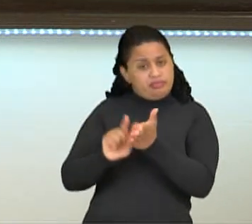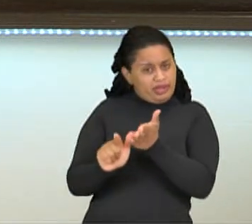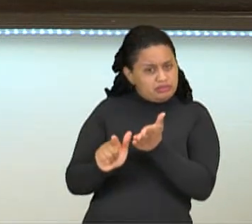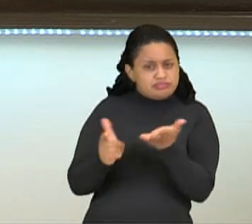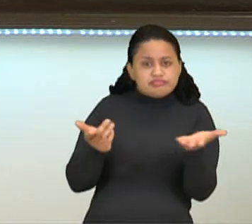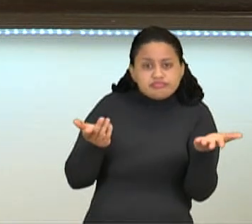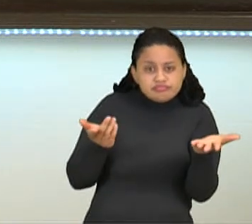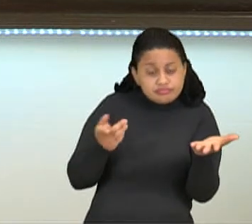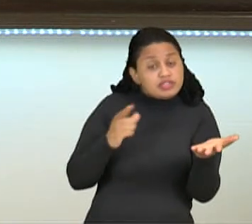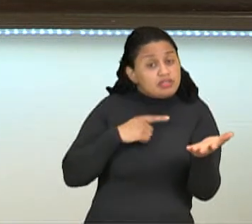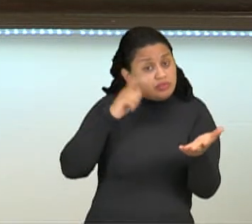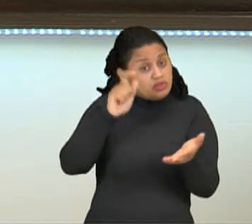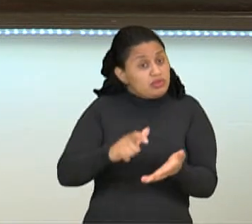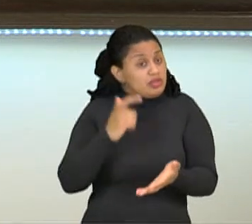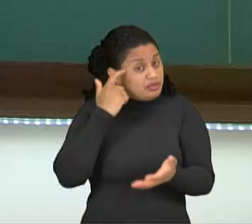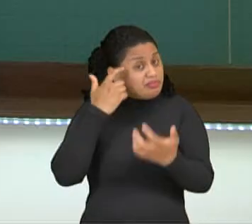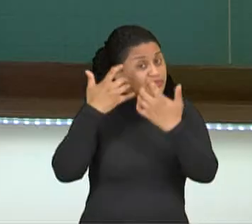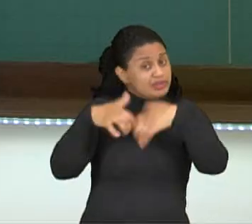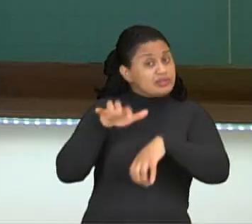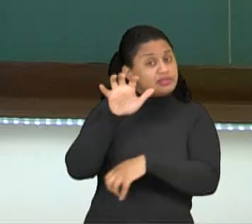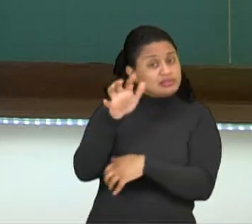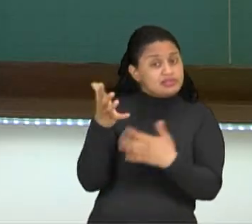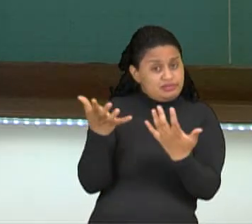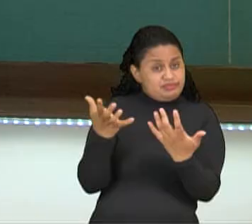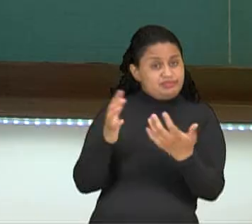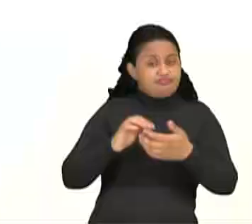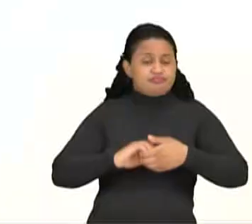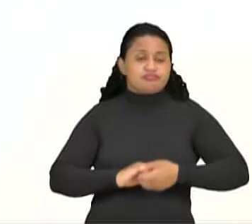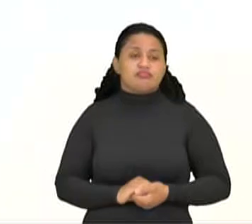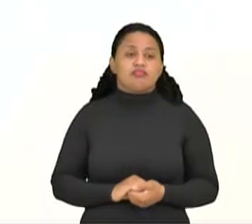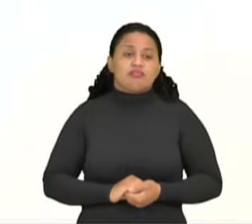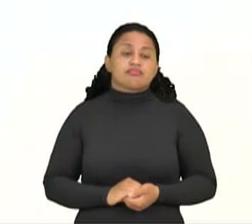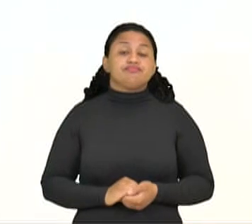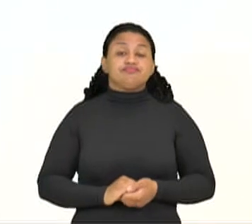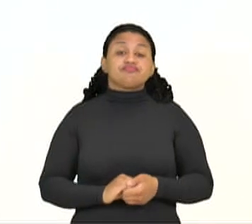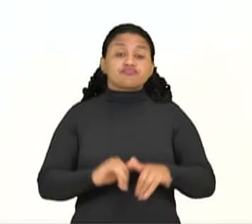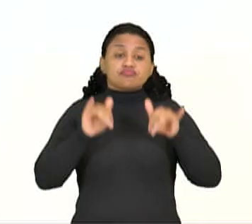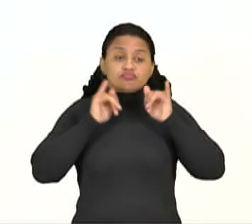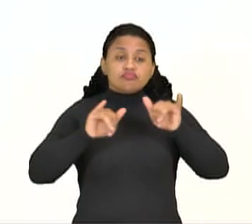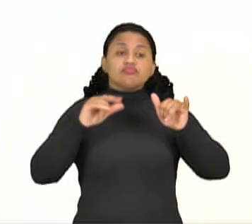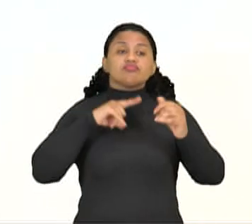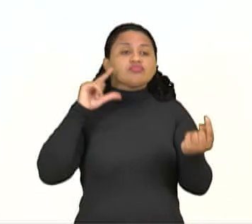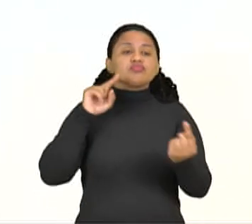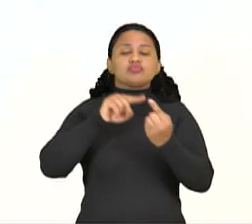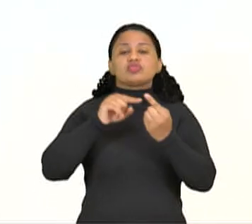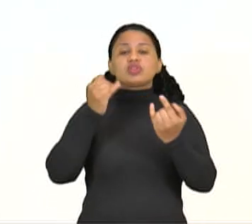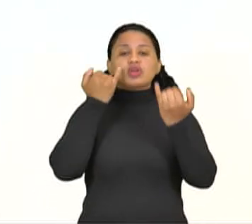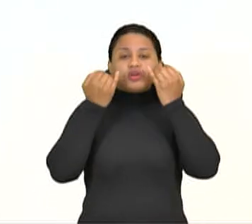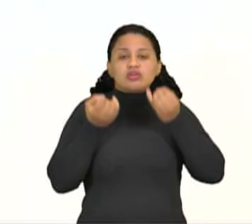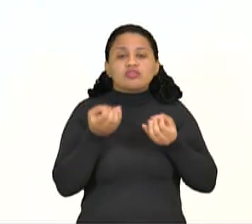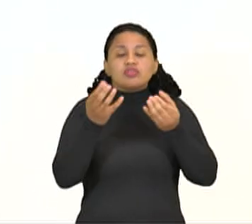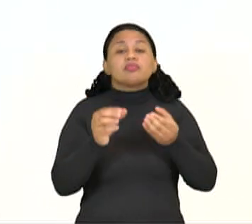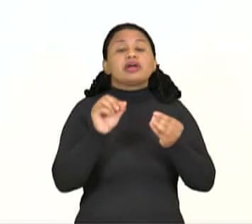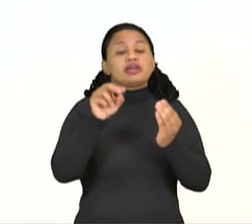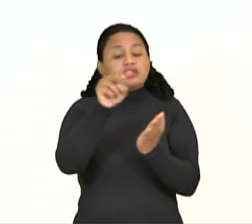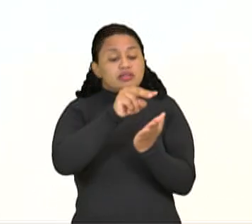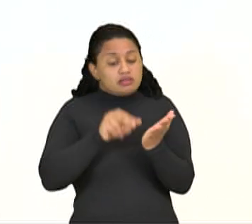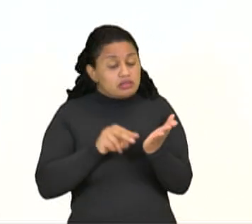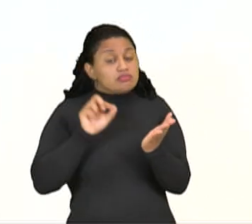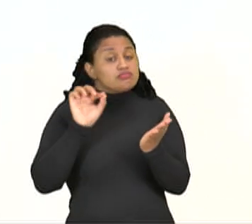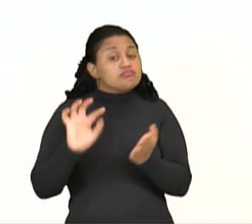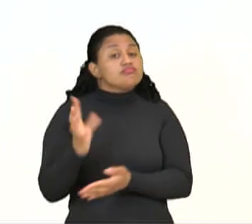sabia? Não podemos, né? A notícia tem como objetivo informar ao leitor sobre um acontecimento. E